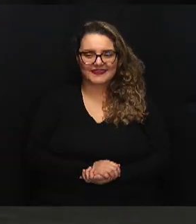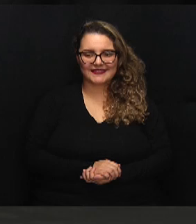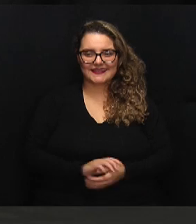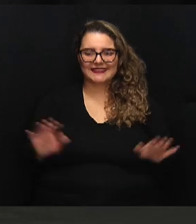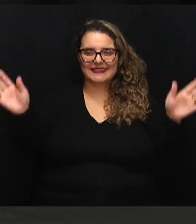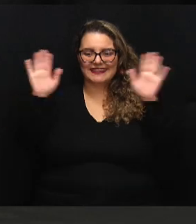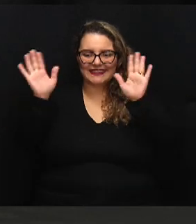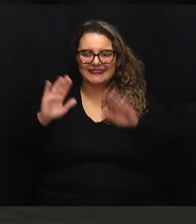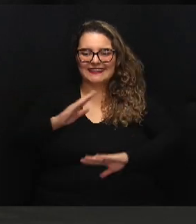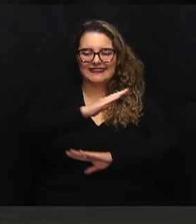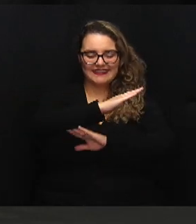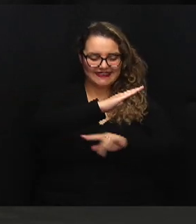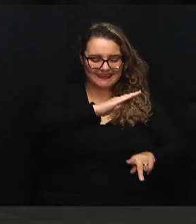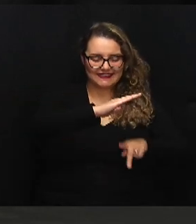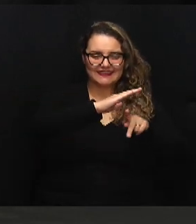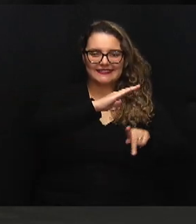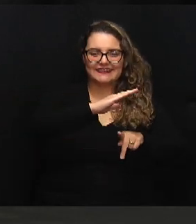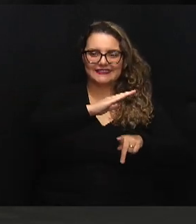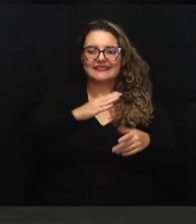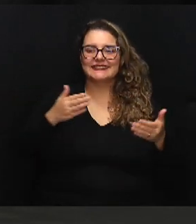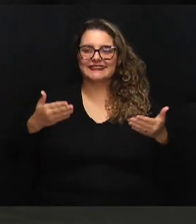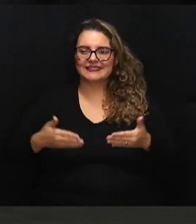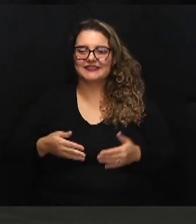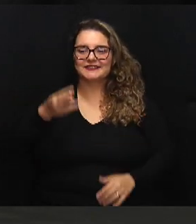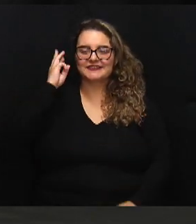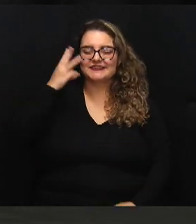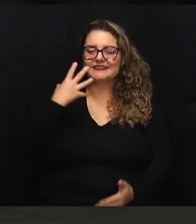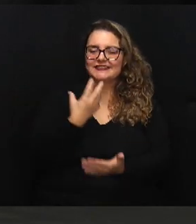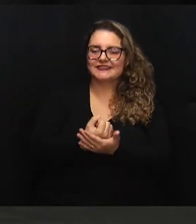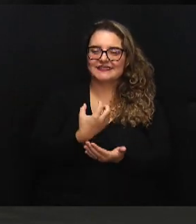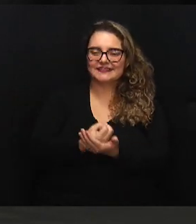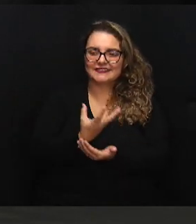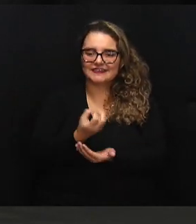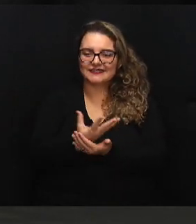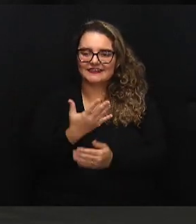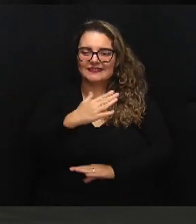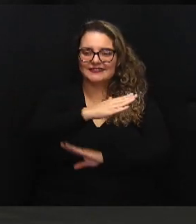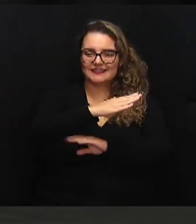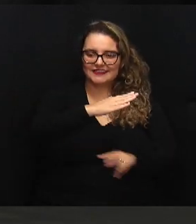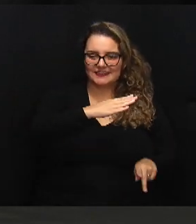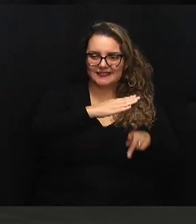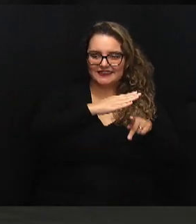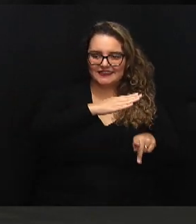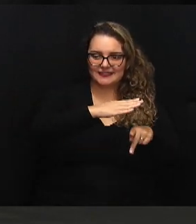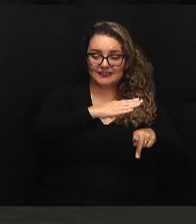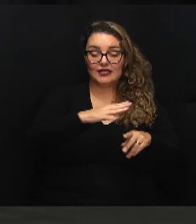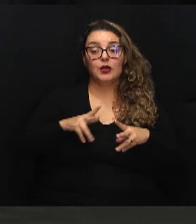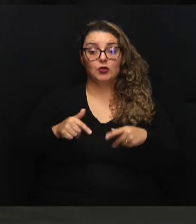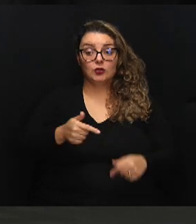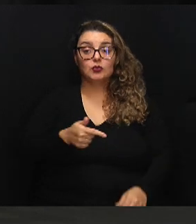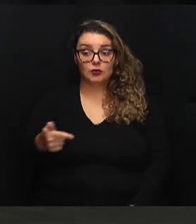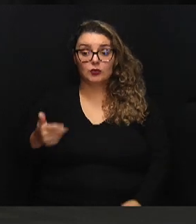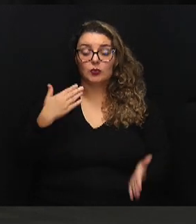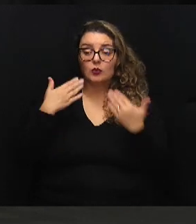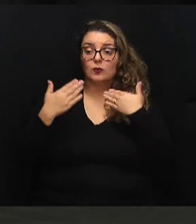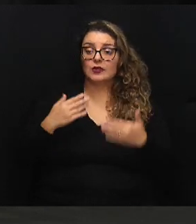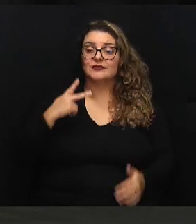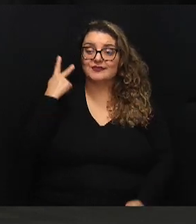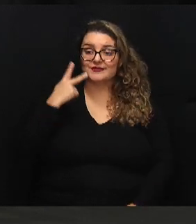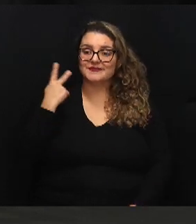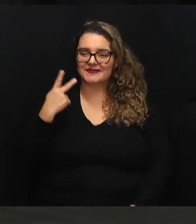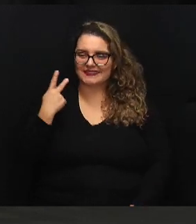Olá, mais um Na Casa do Povo no Ar, o podcast da Câmara Municipal de Campinas, que toda semana conversa com um